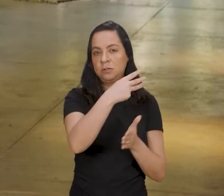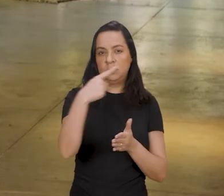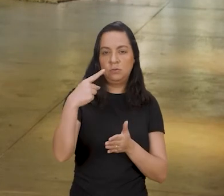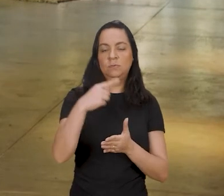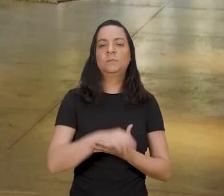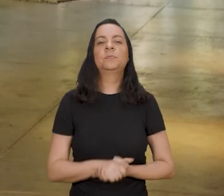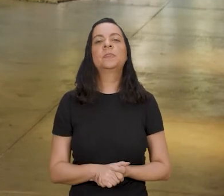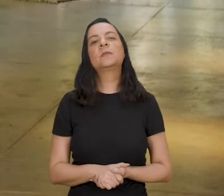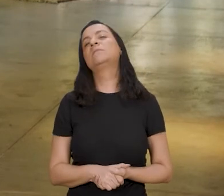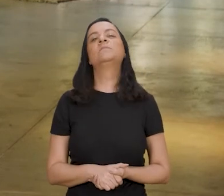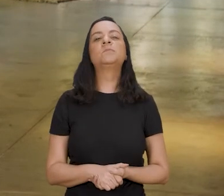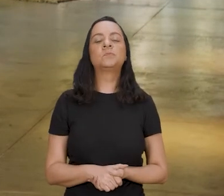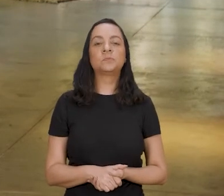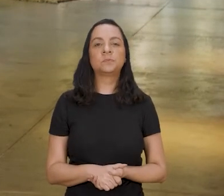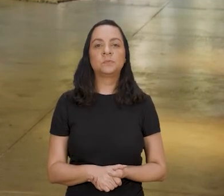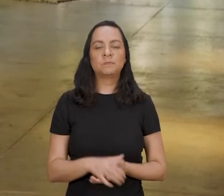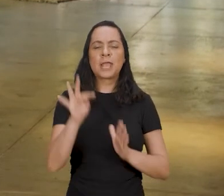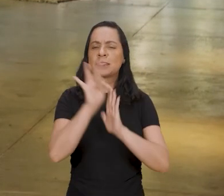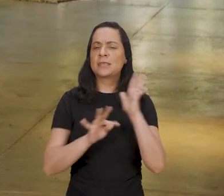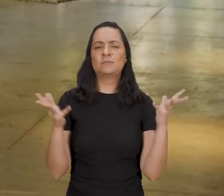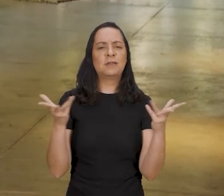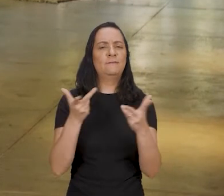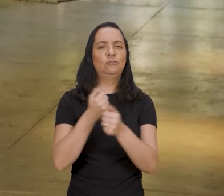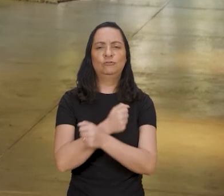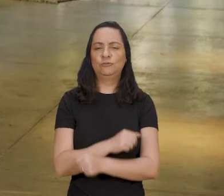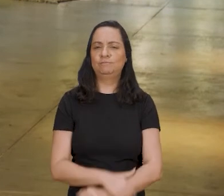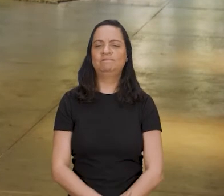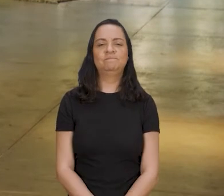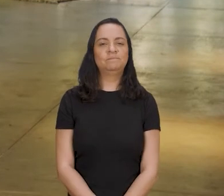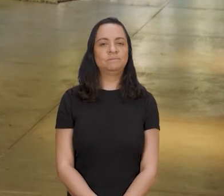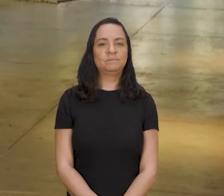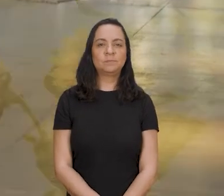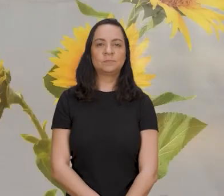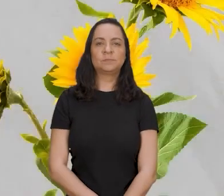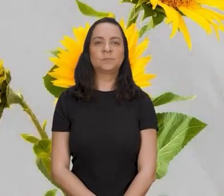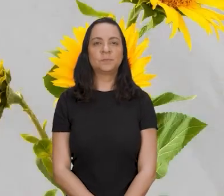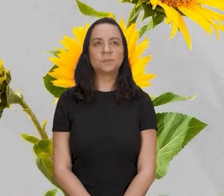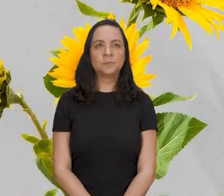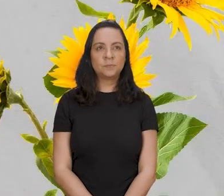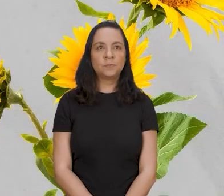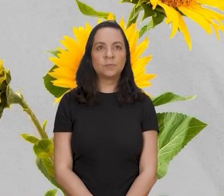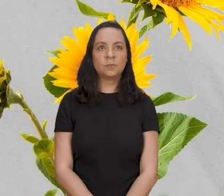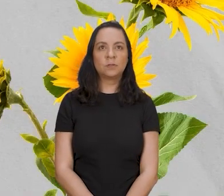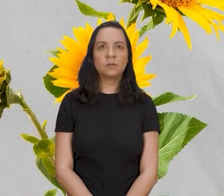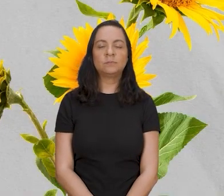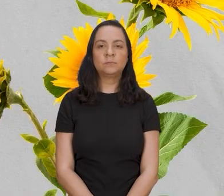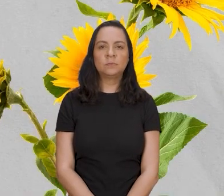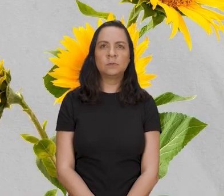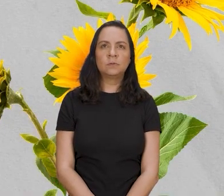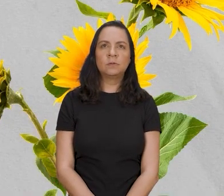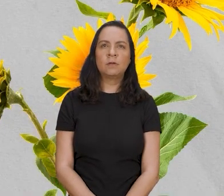versículo 31. Olhem só que texto magnífico, que texto maravilhoso. Ergam os olhos